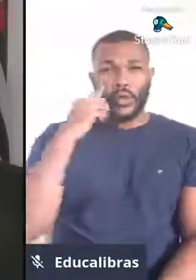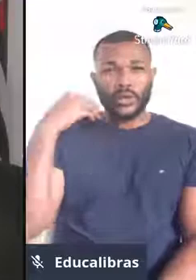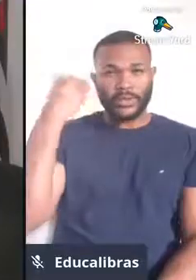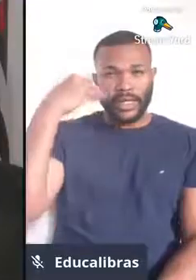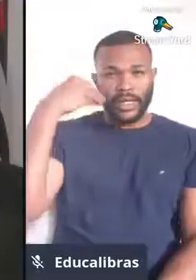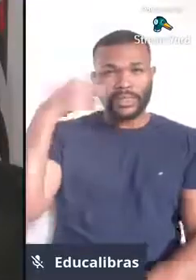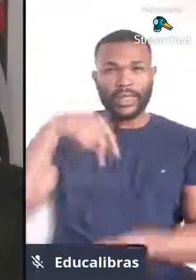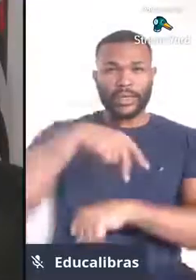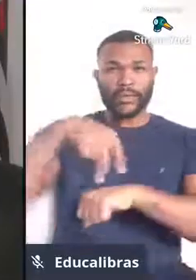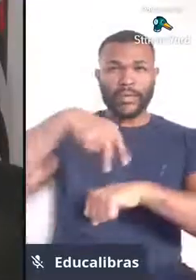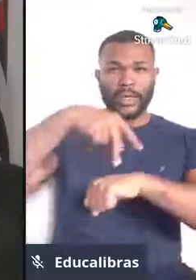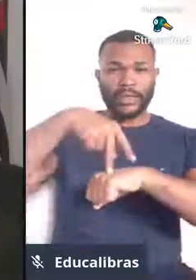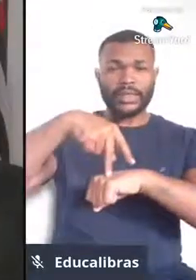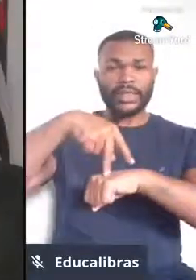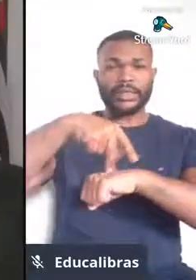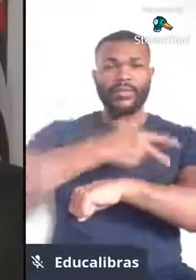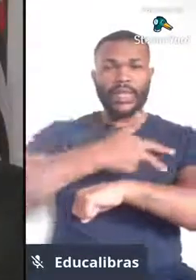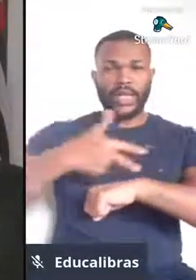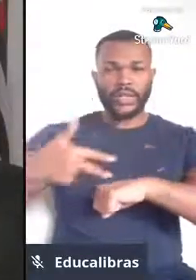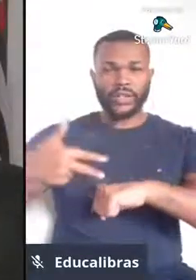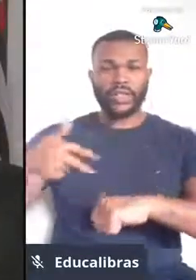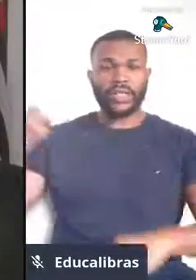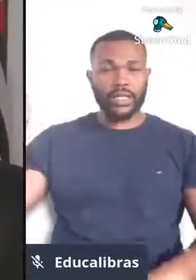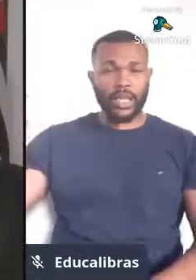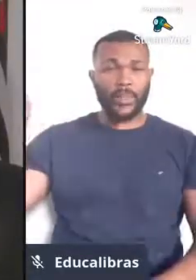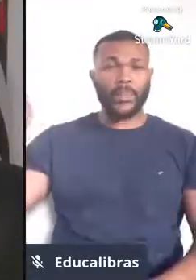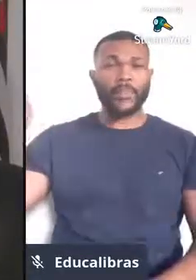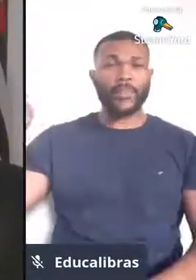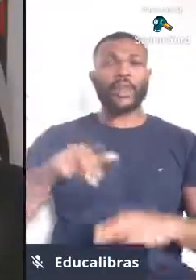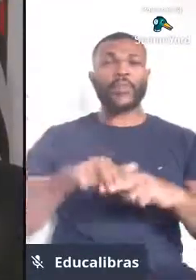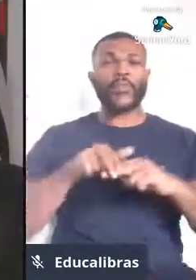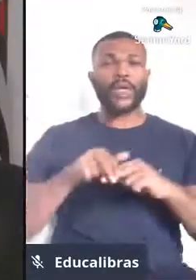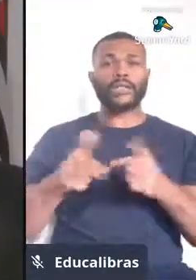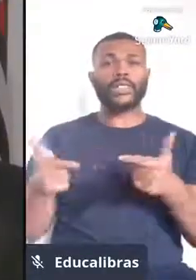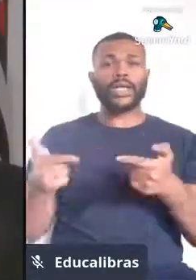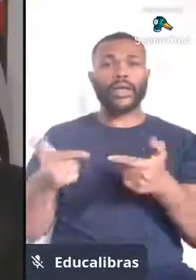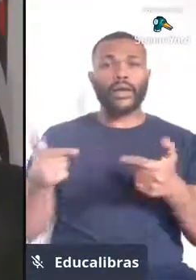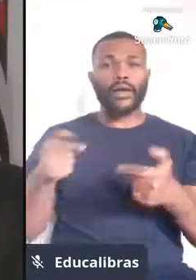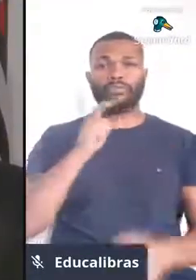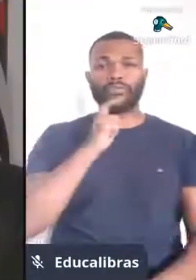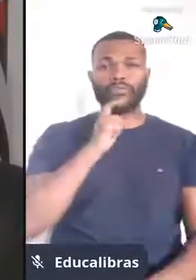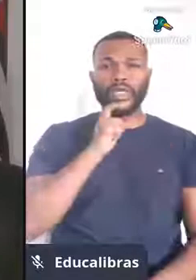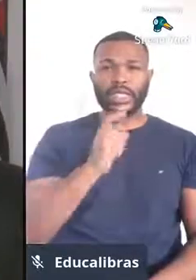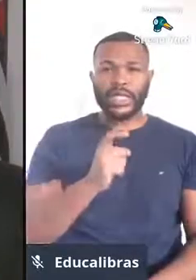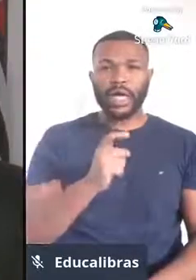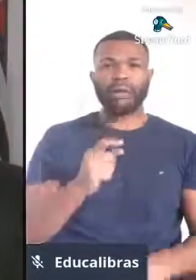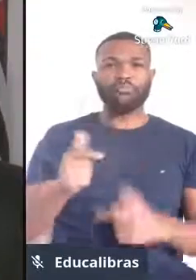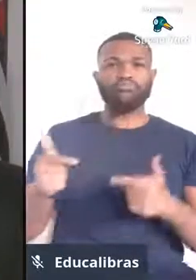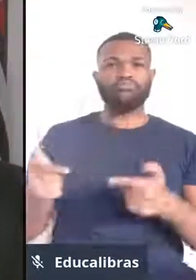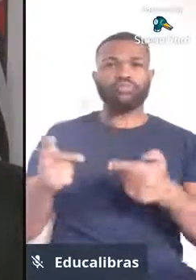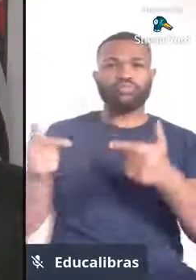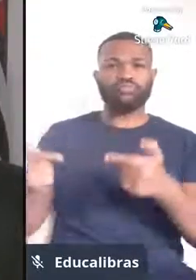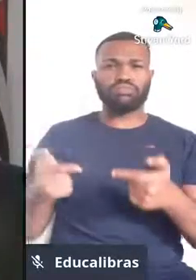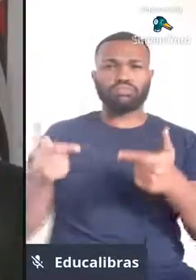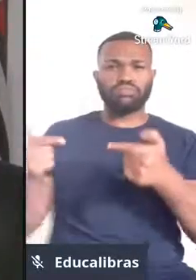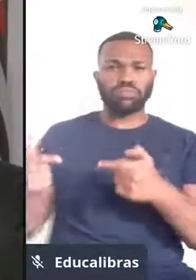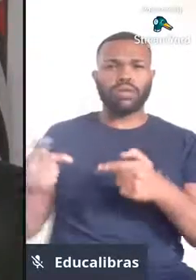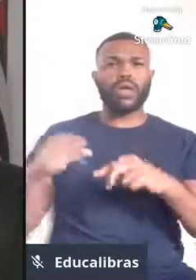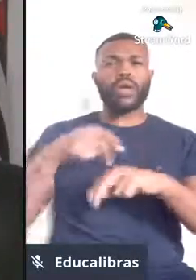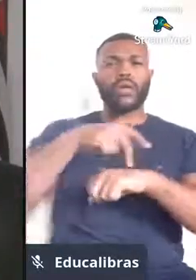A Finlândia, em função da Guerra Fria, dos conflitos de fronteira com a Rússia e